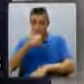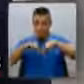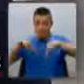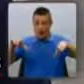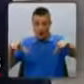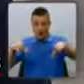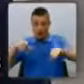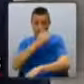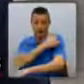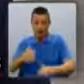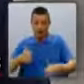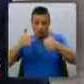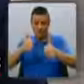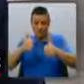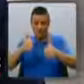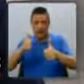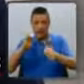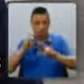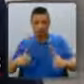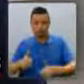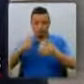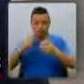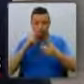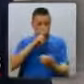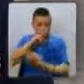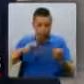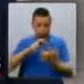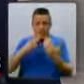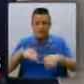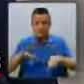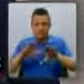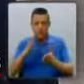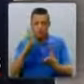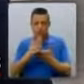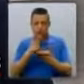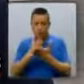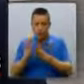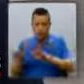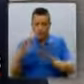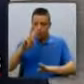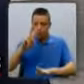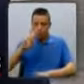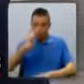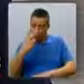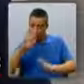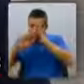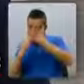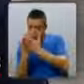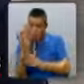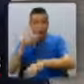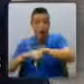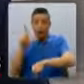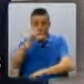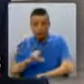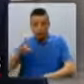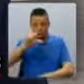Copenhaga, não conseguiu entrar, fez uma intensa busca ao homem, mas só por volta das 2 da manhã, hora de Lisboa, o